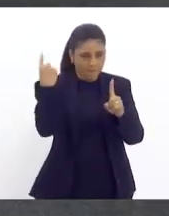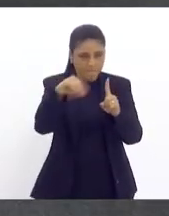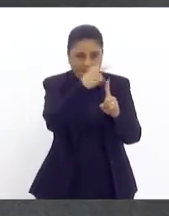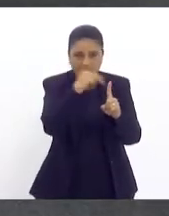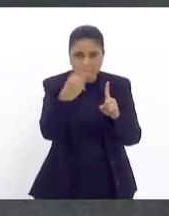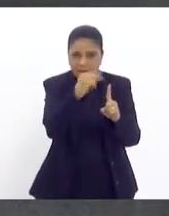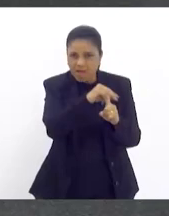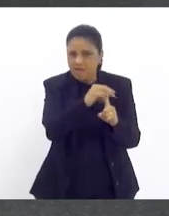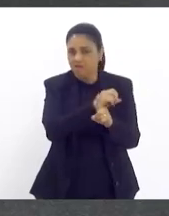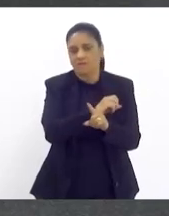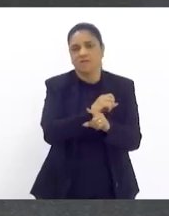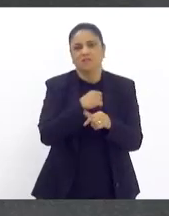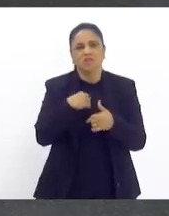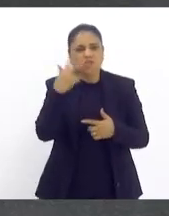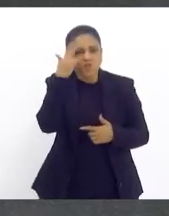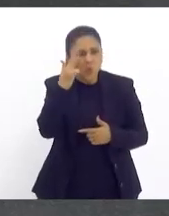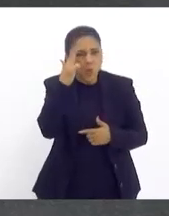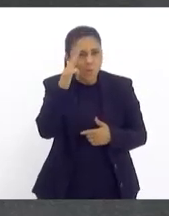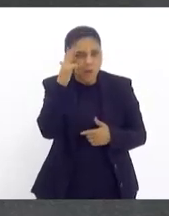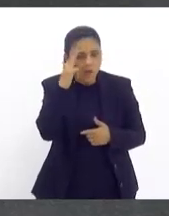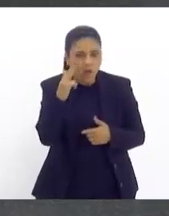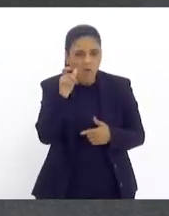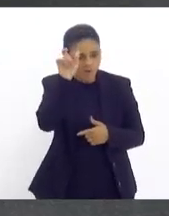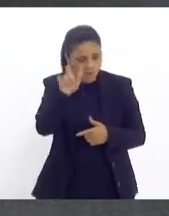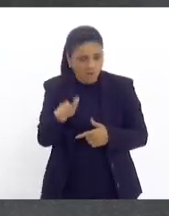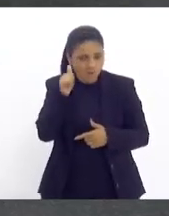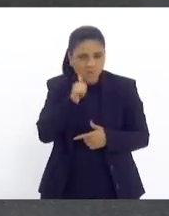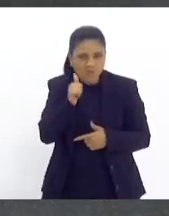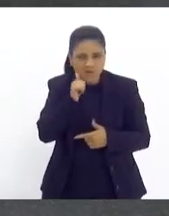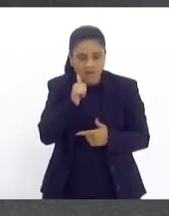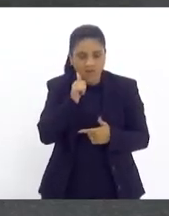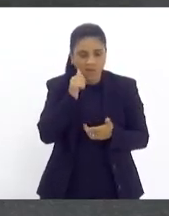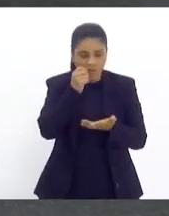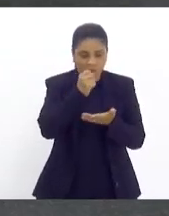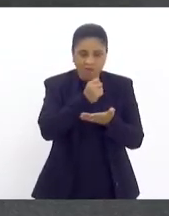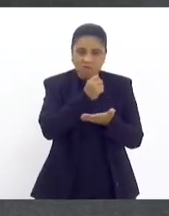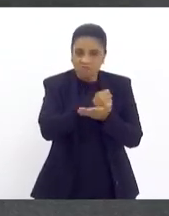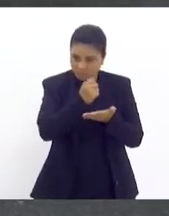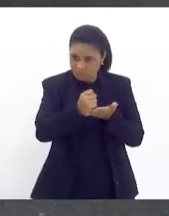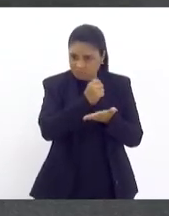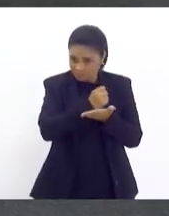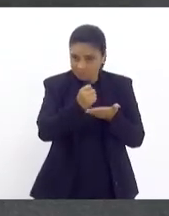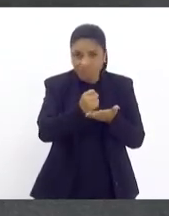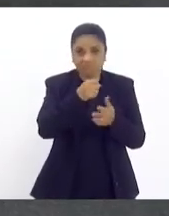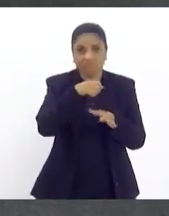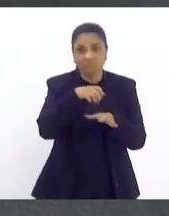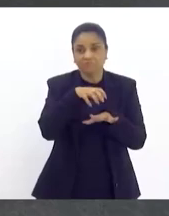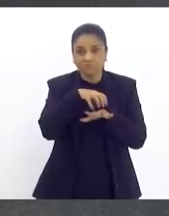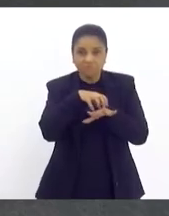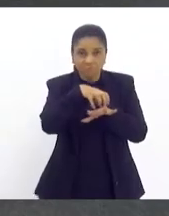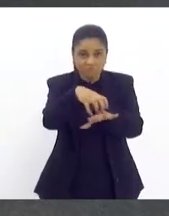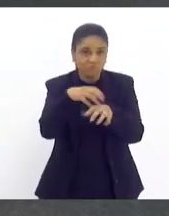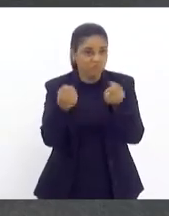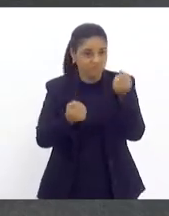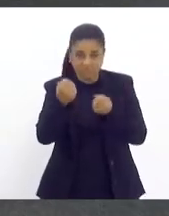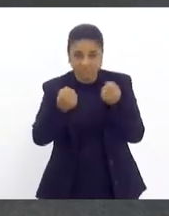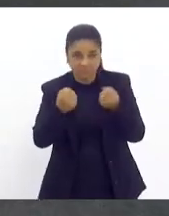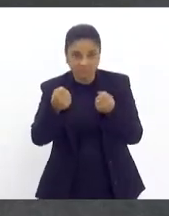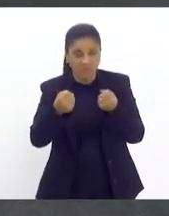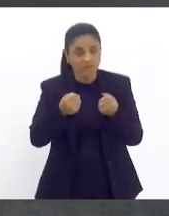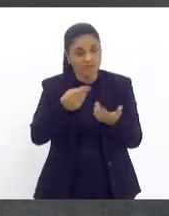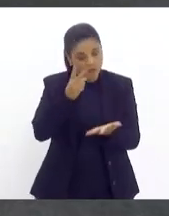possa chamar possa contratar um veículo e o seu motorista que praticou um crime de violência sexual